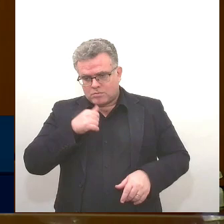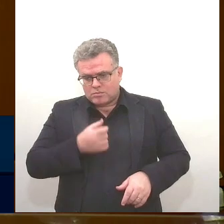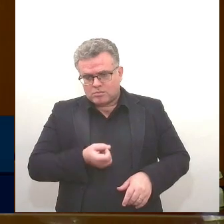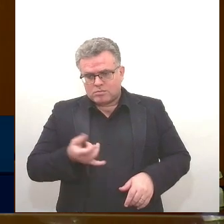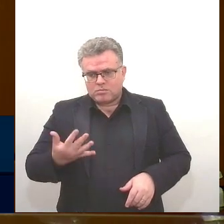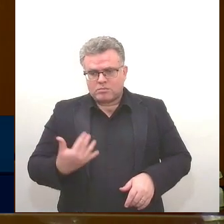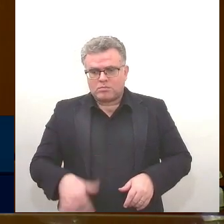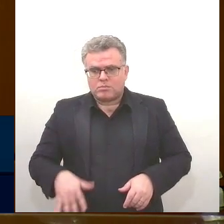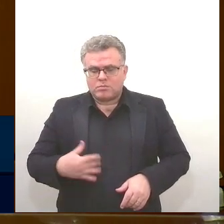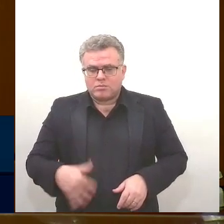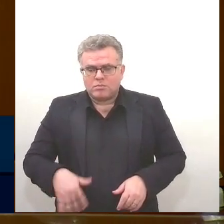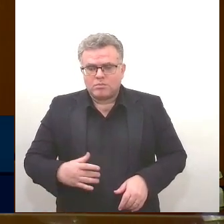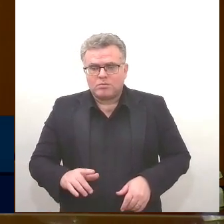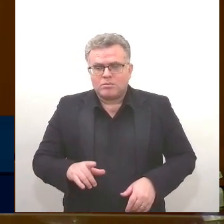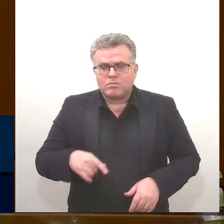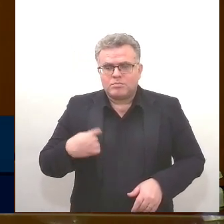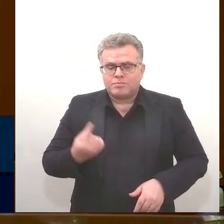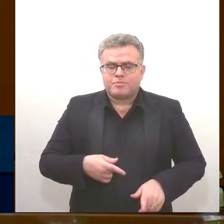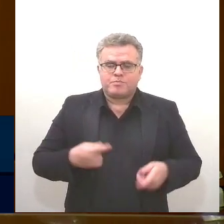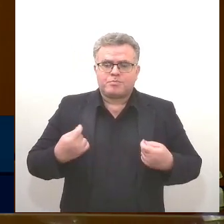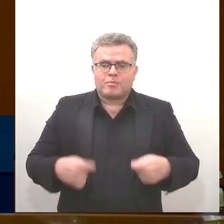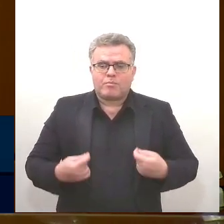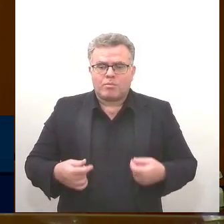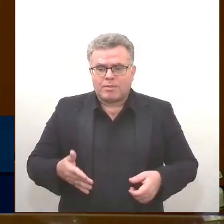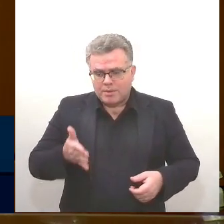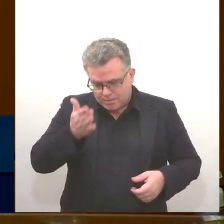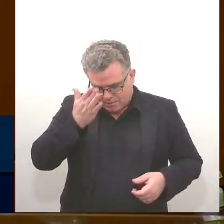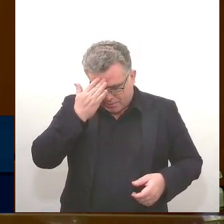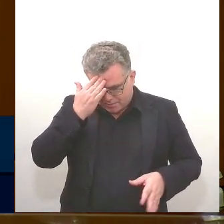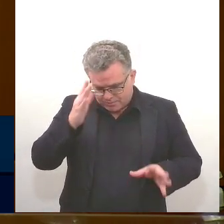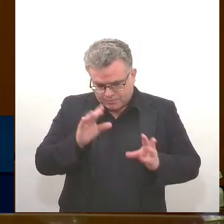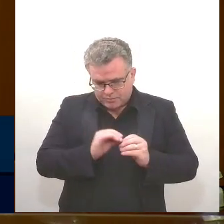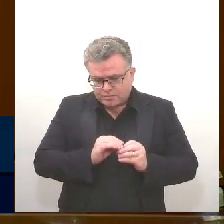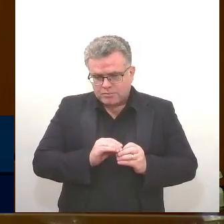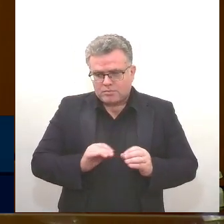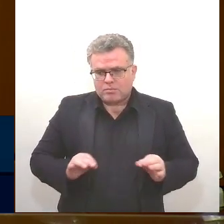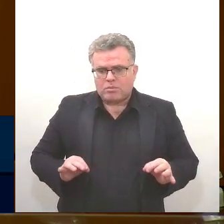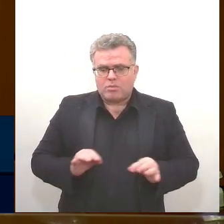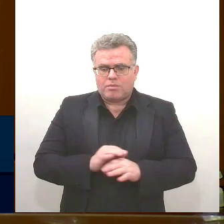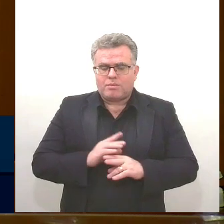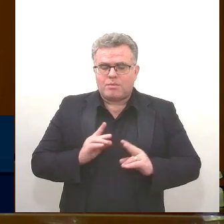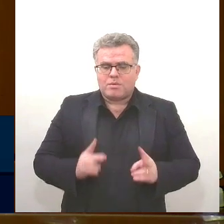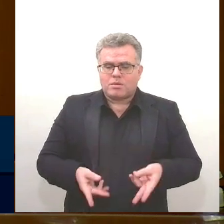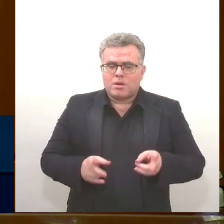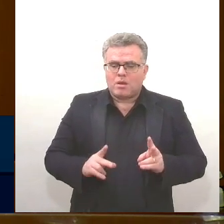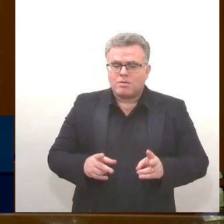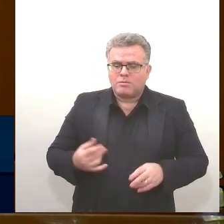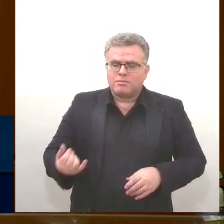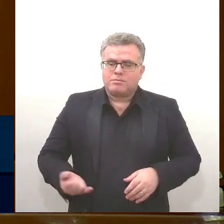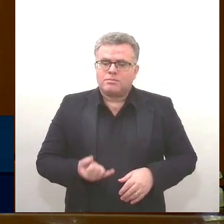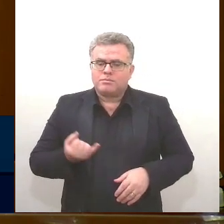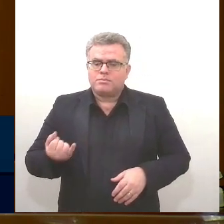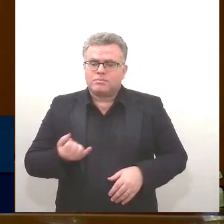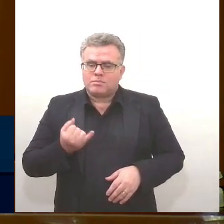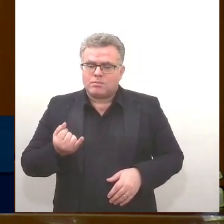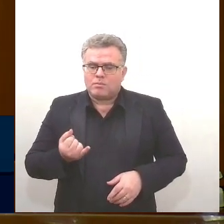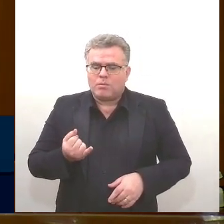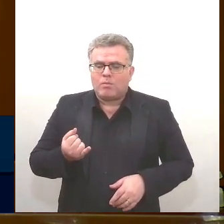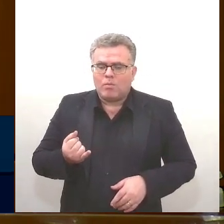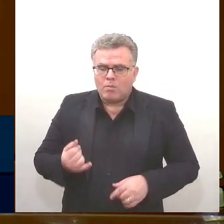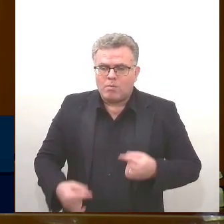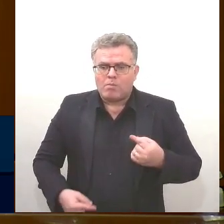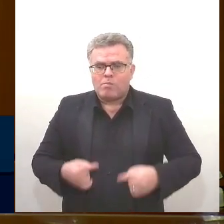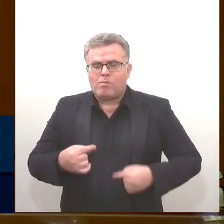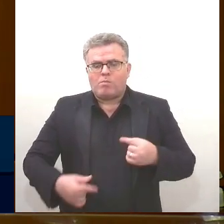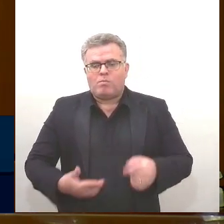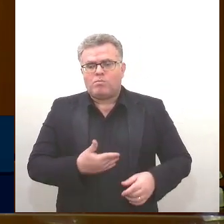preciso entender que cada vez mais é importante as políticas públicas